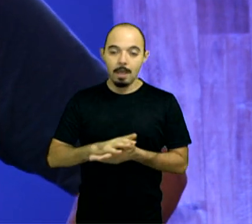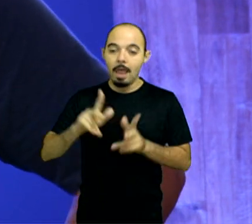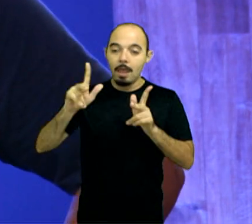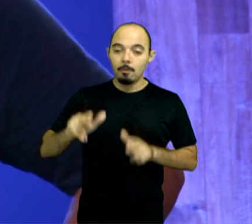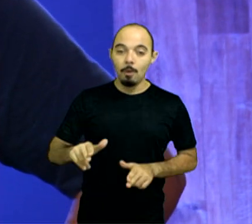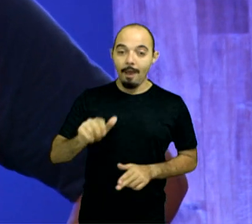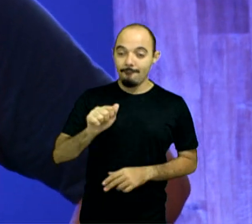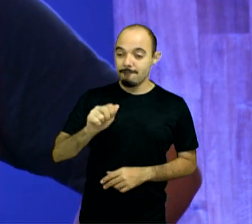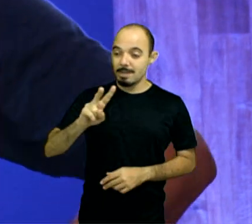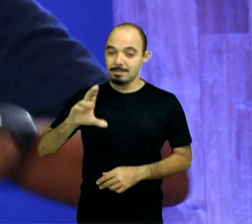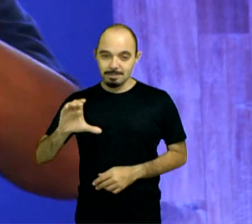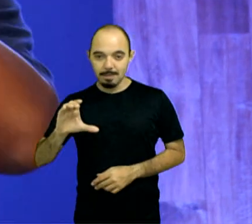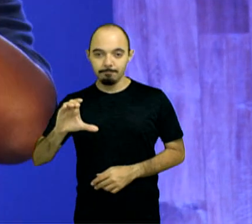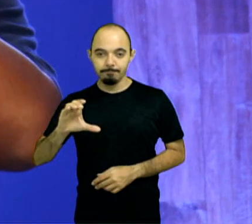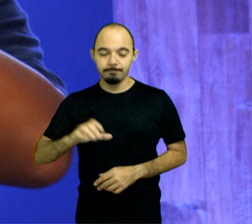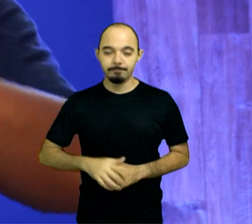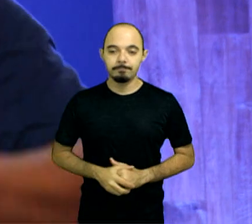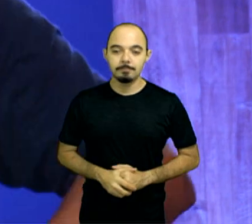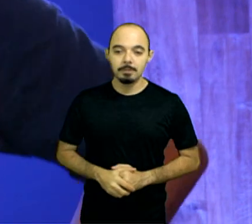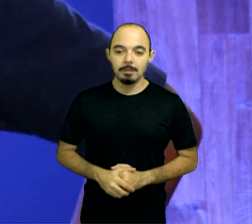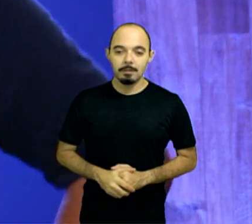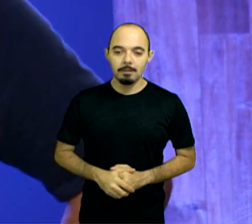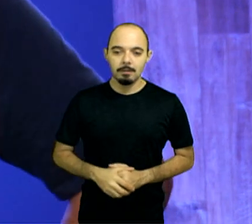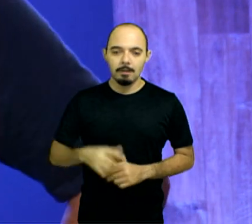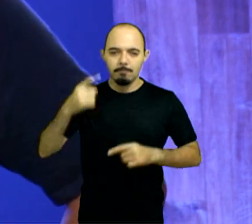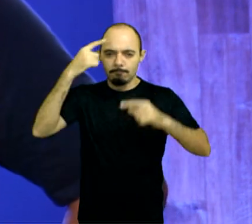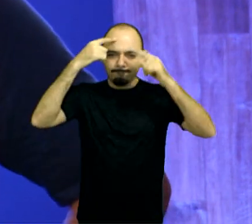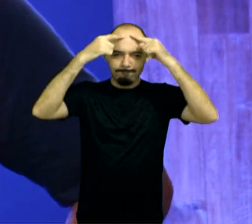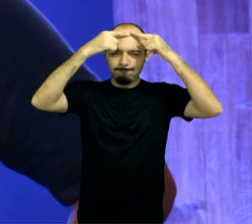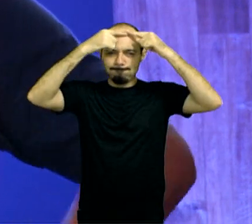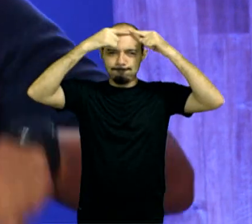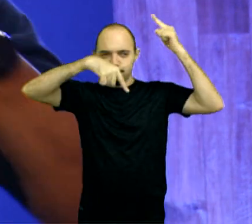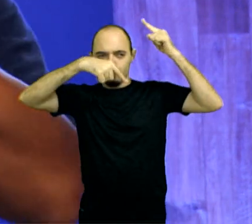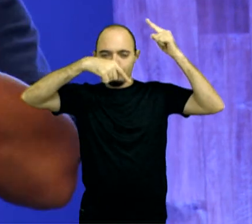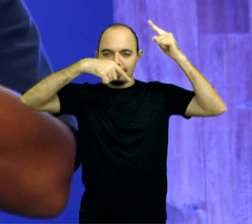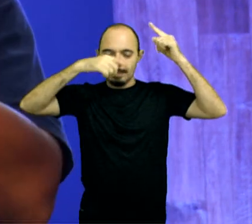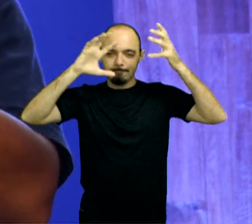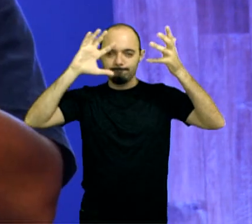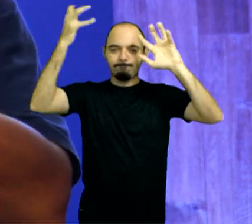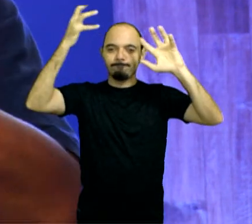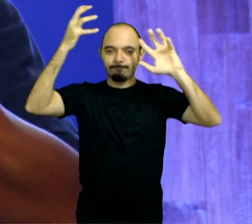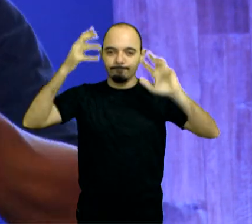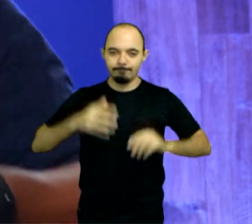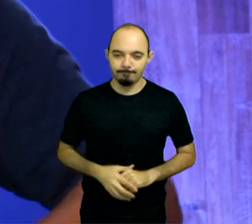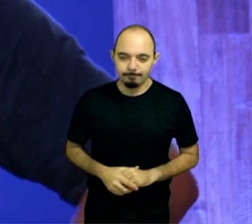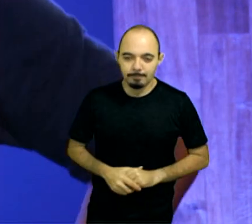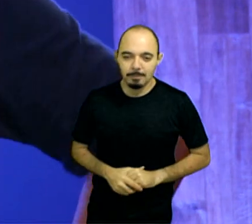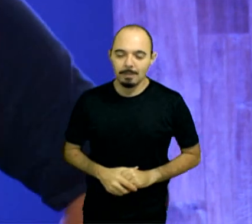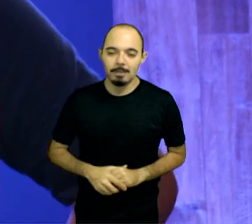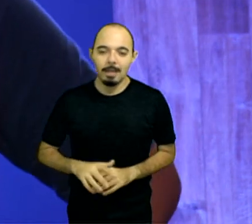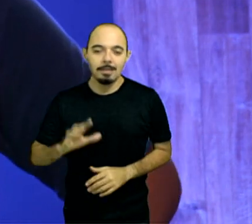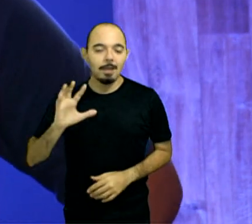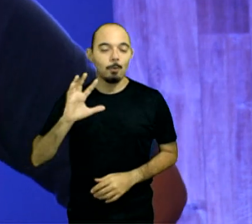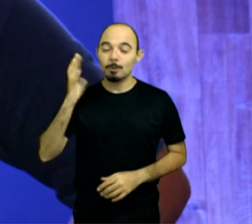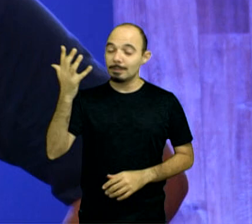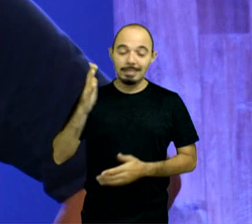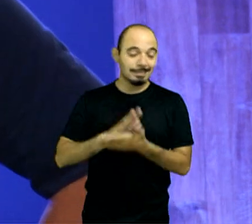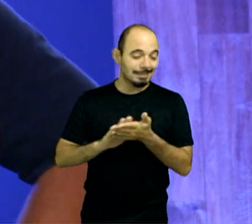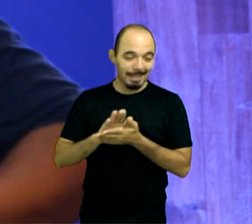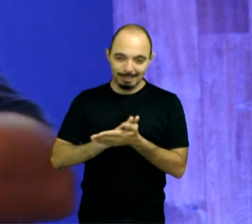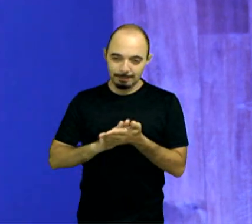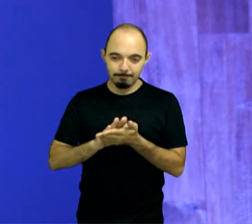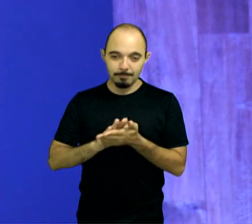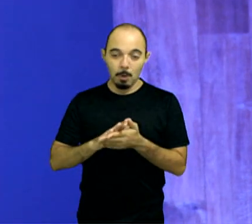Uma gota de sangue, né? Tamanho de um grão de ervilha, né? E ele falou que ele não estava conseguindo ter a certeza desse diagnóstico,